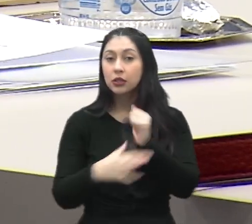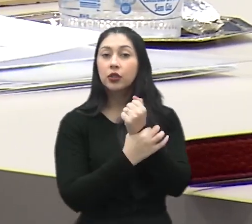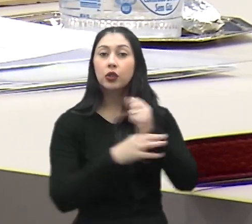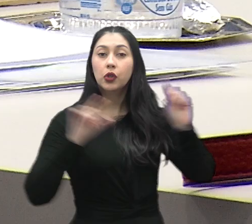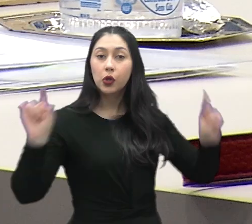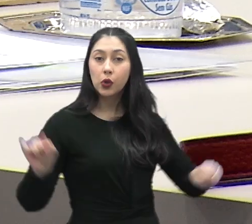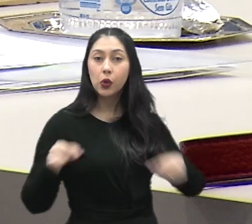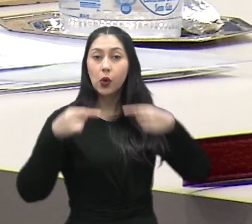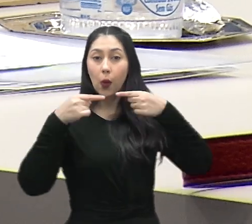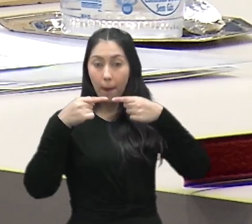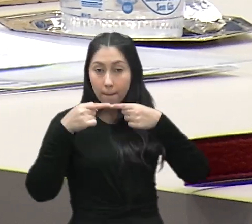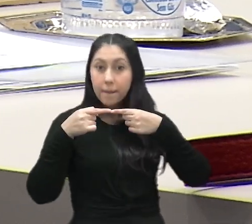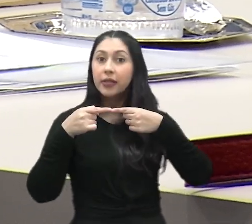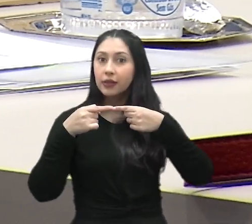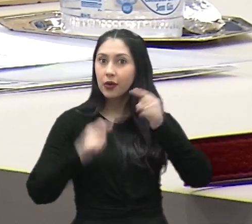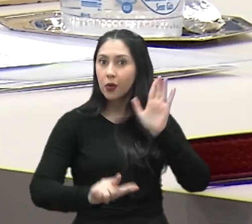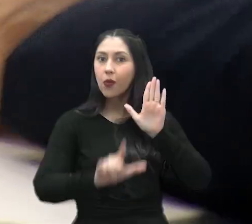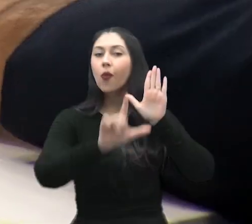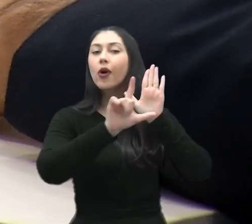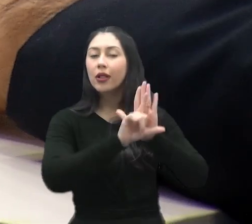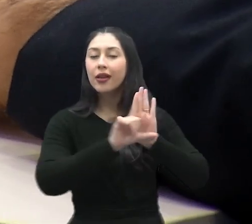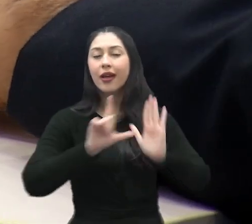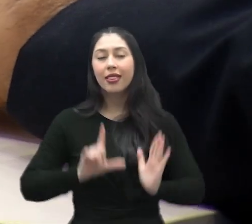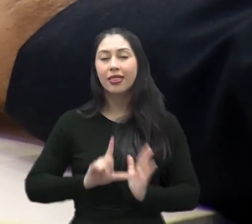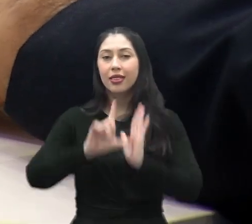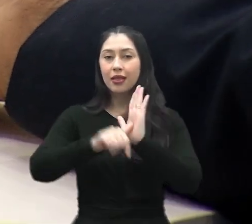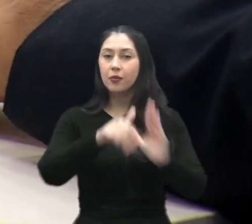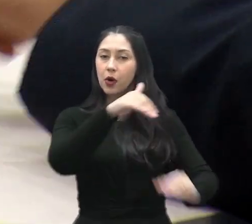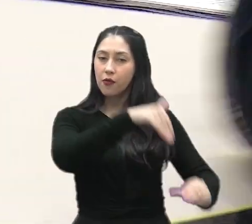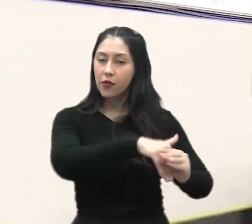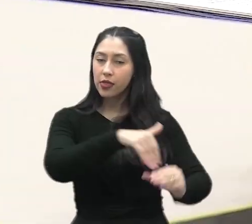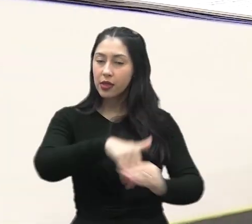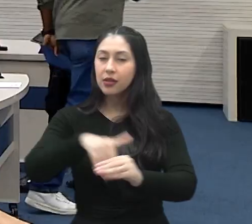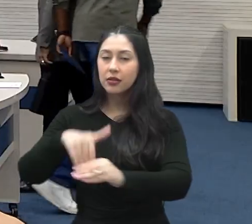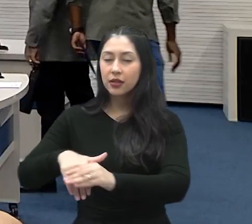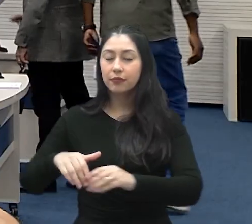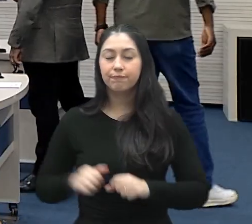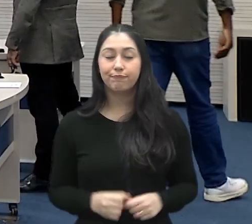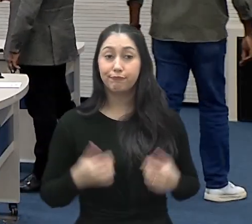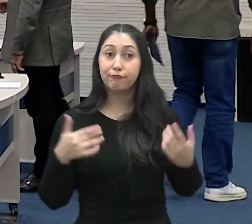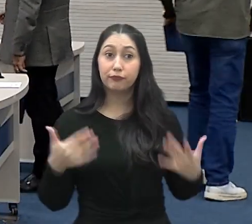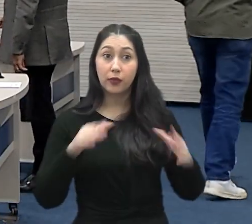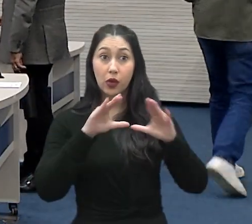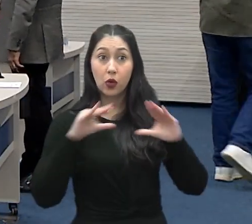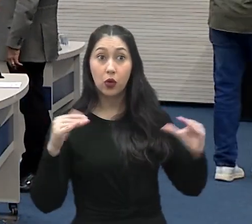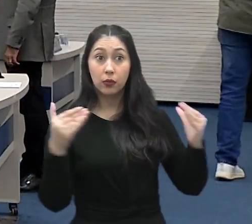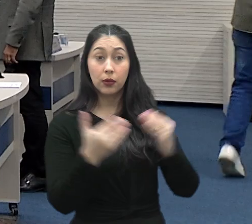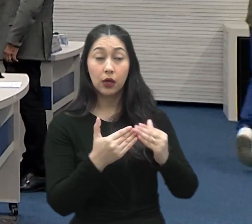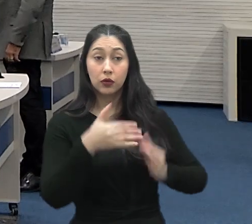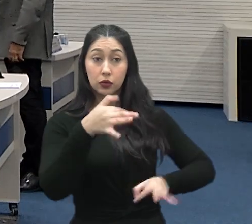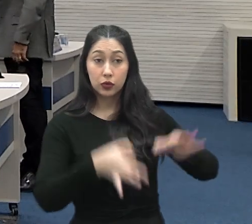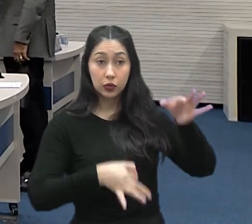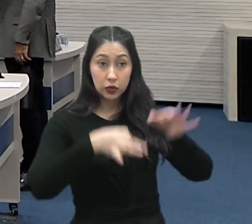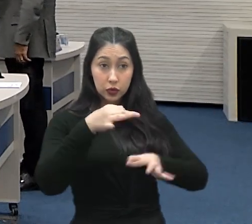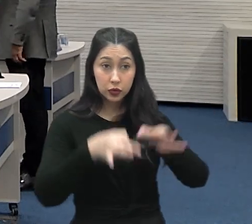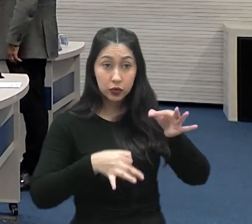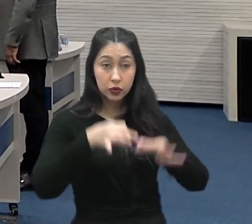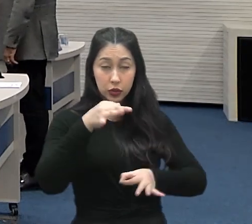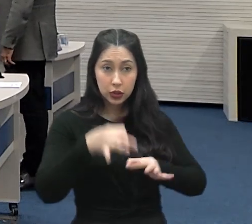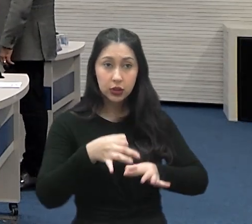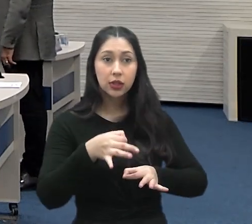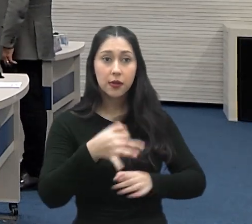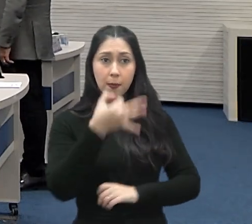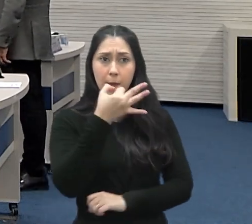que estejam em conformidade legal antes de avançarem para votação. Bom, a Comissão de Justiça, né, ela dá